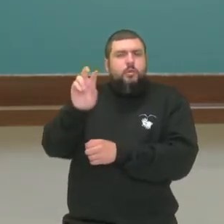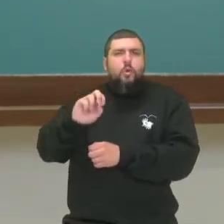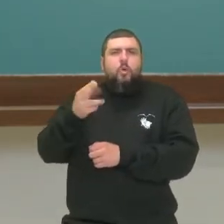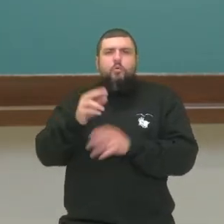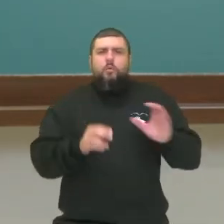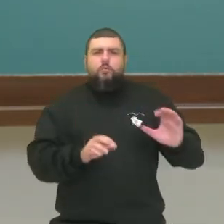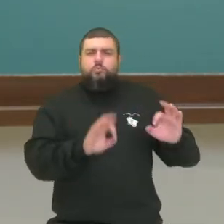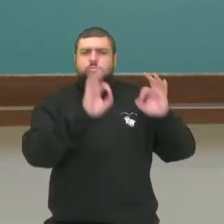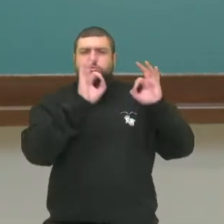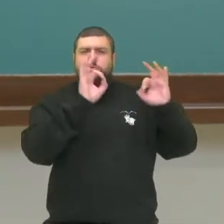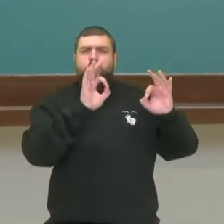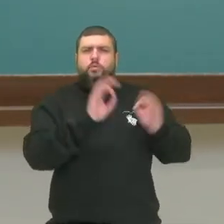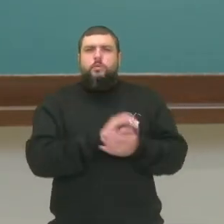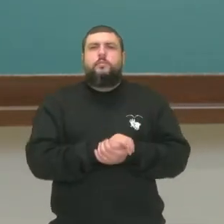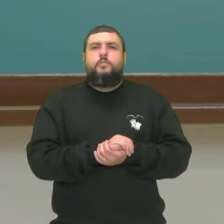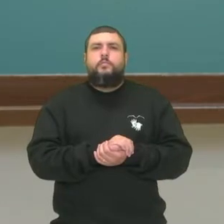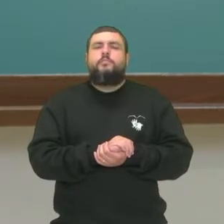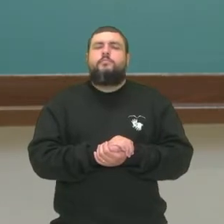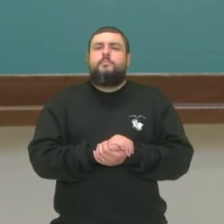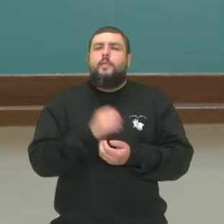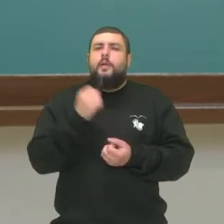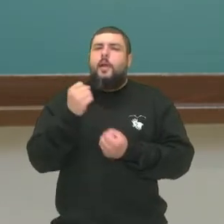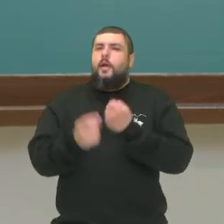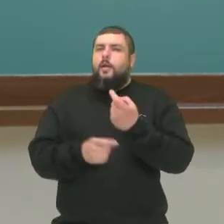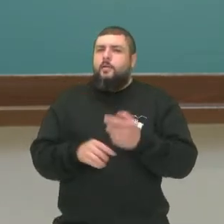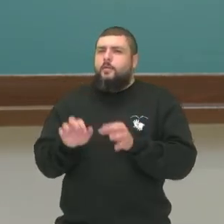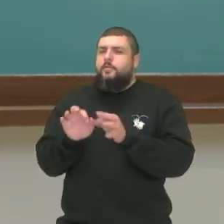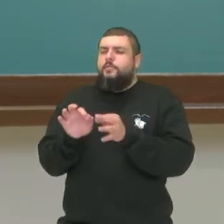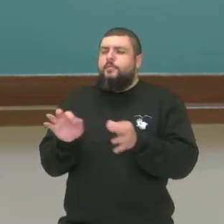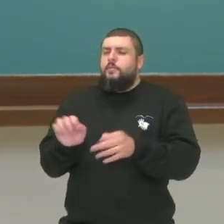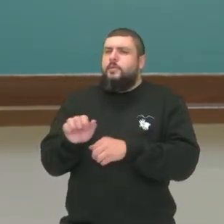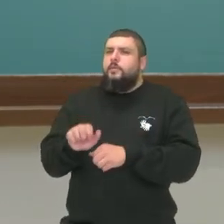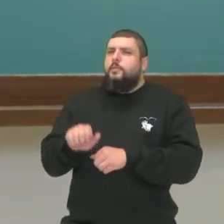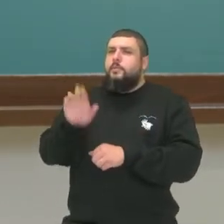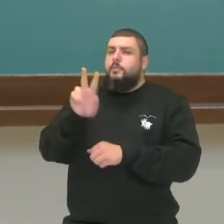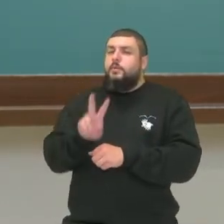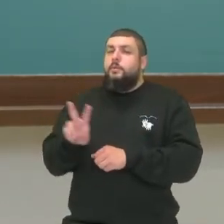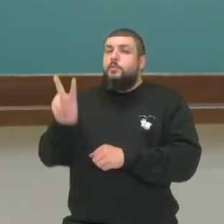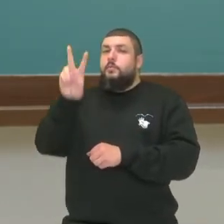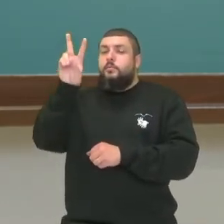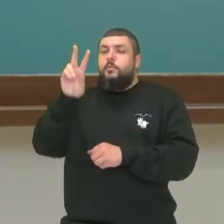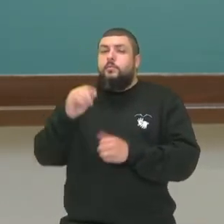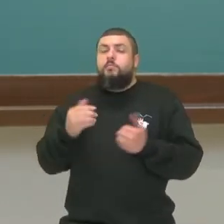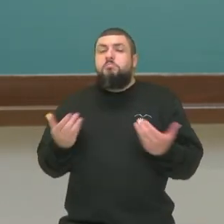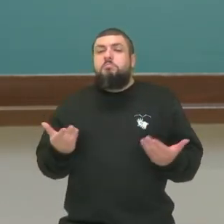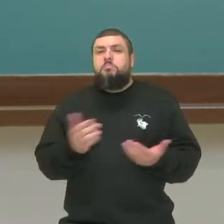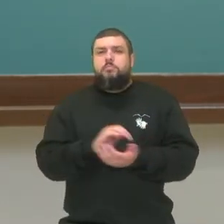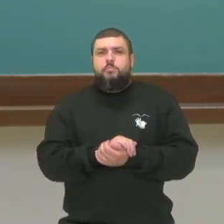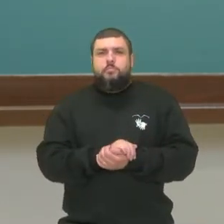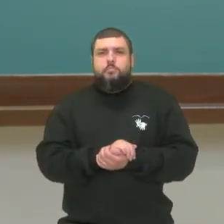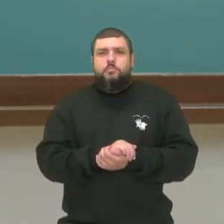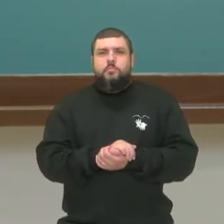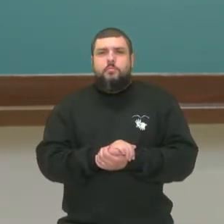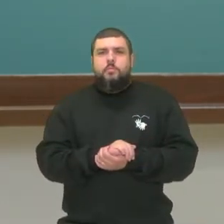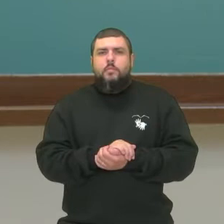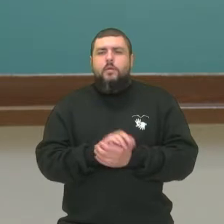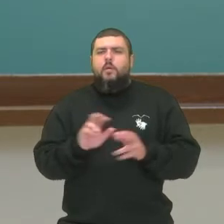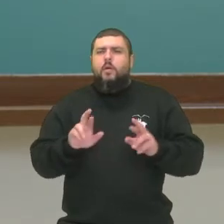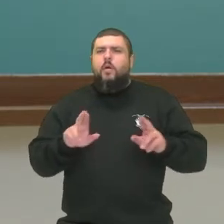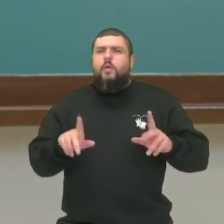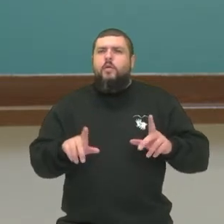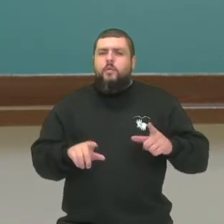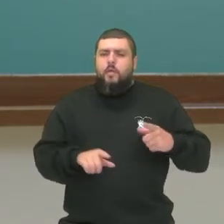Às vezes, algo simples deveria ser mais valorizado? Qual é a diferença entre ter e